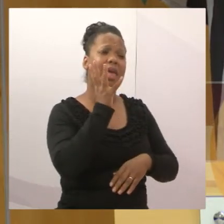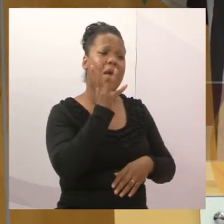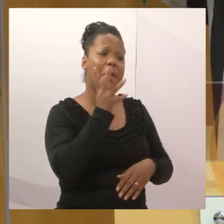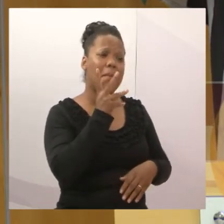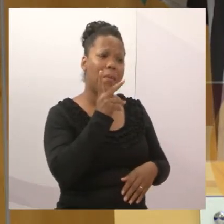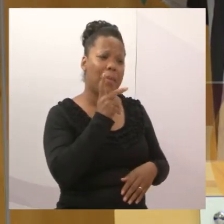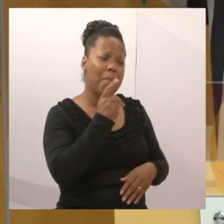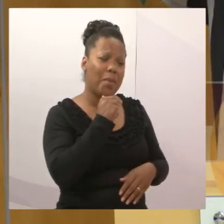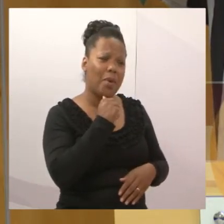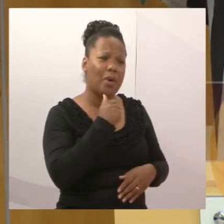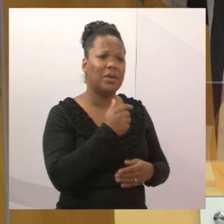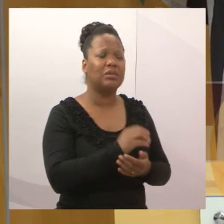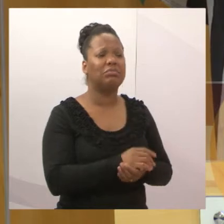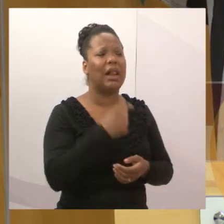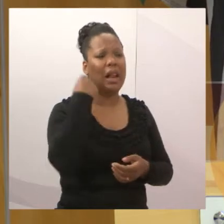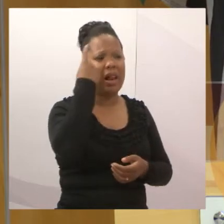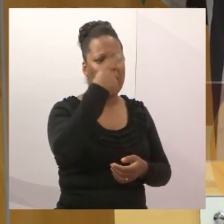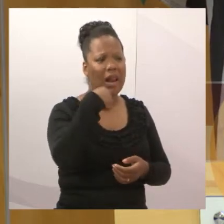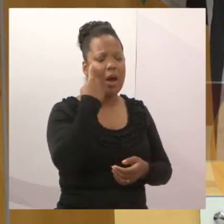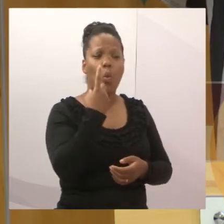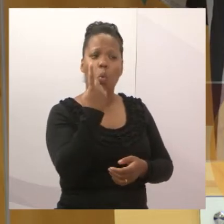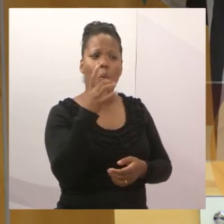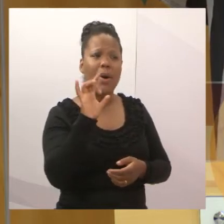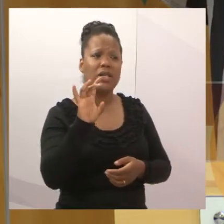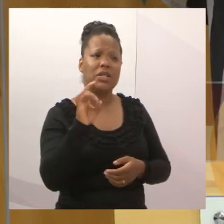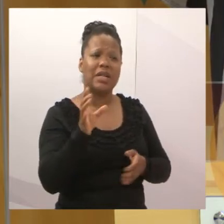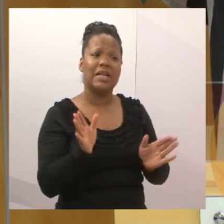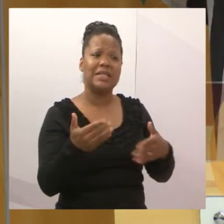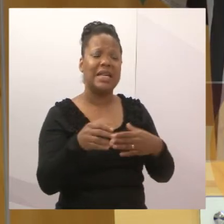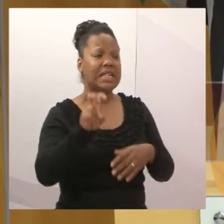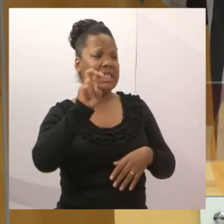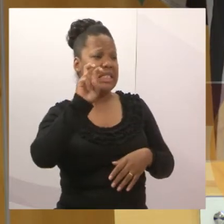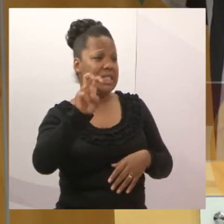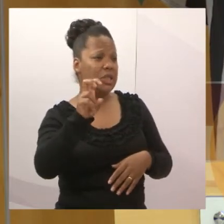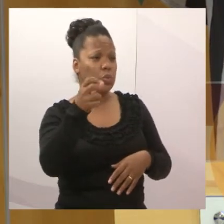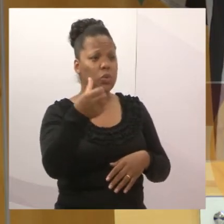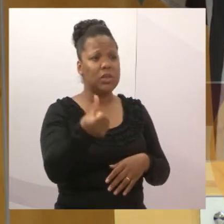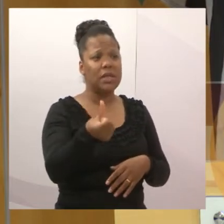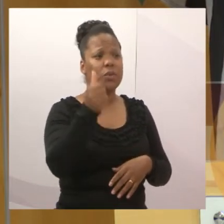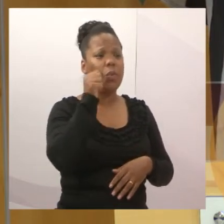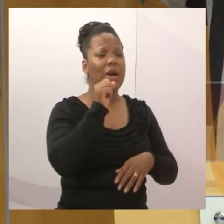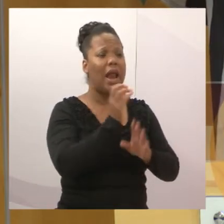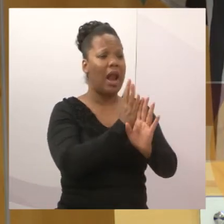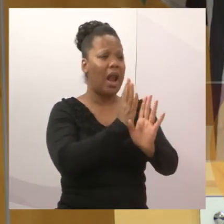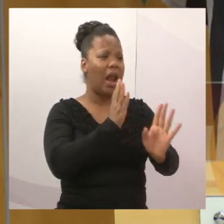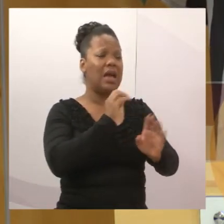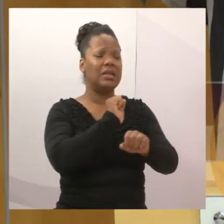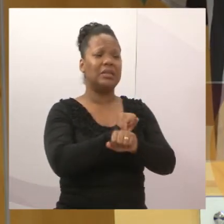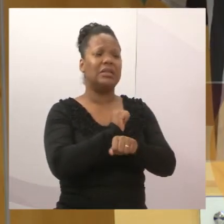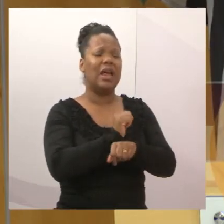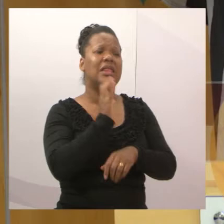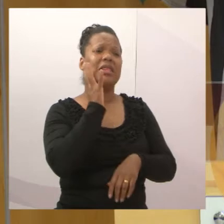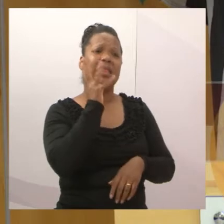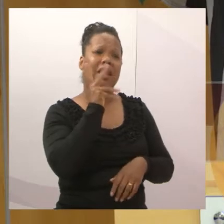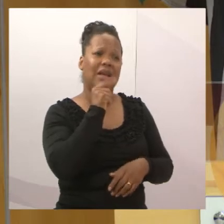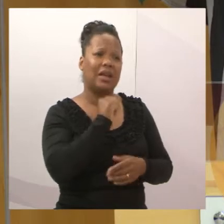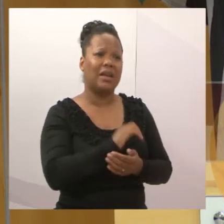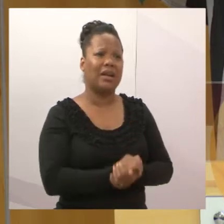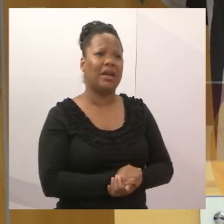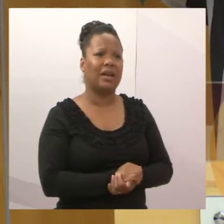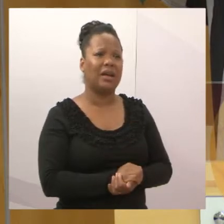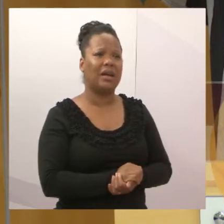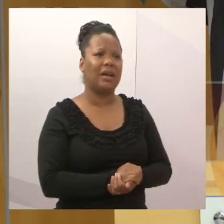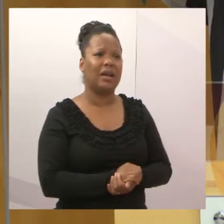é um tempo muito grande, Lucimar. E com uma sala, às vezes tem 5, 6 para fazer, você não consegue dar vazão e às vezes